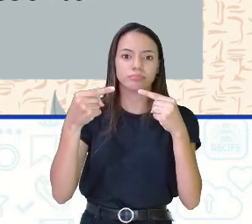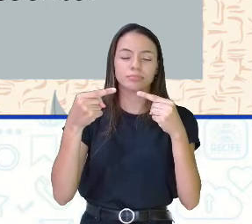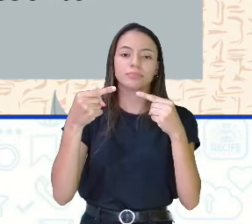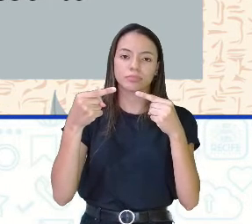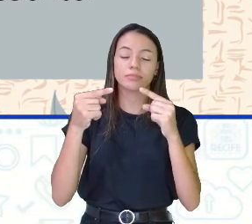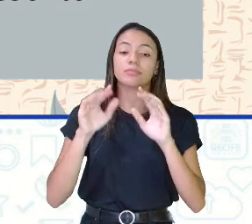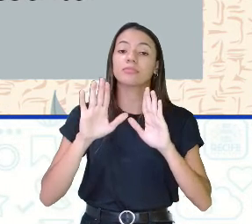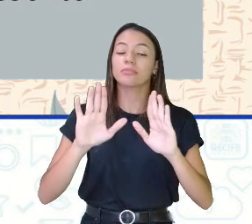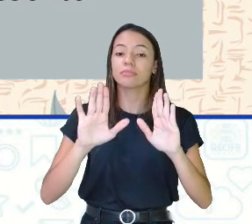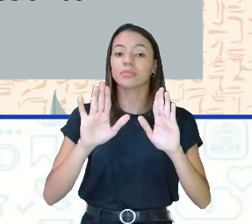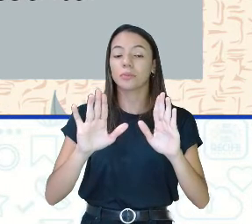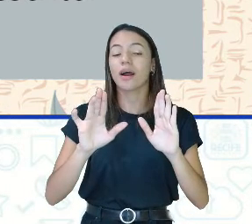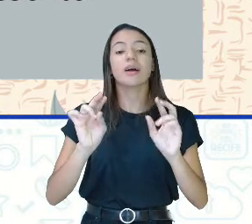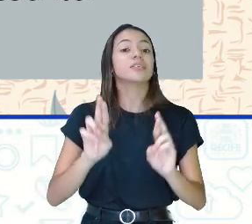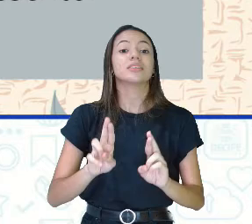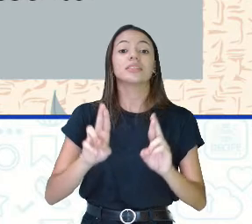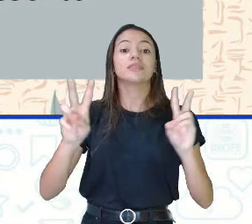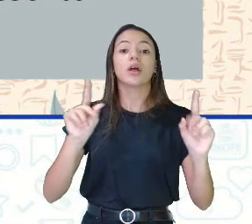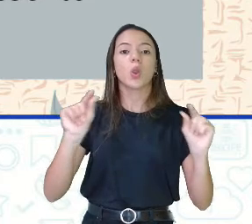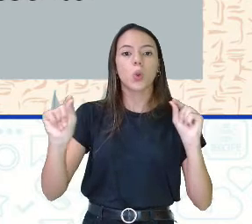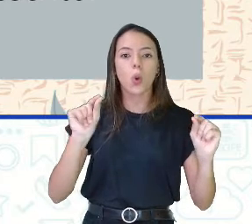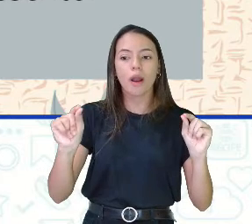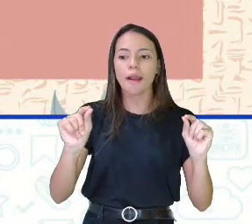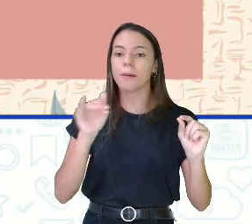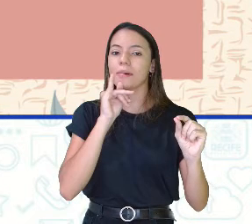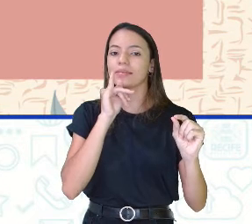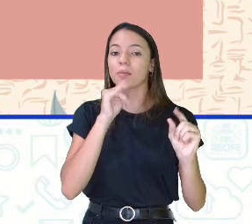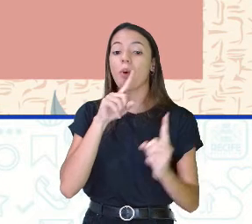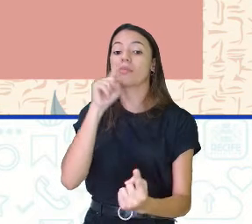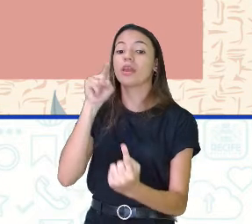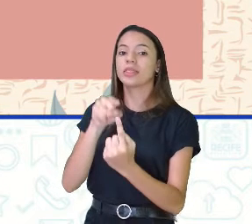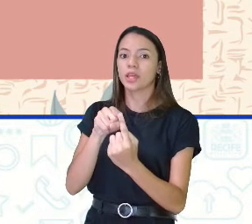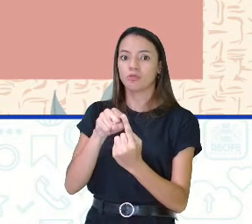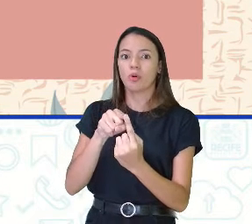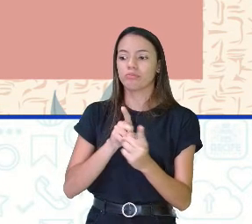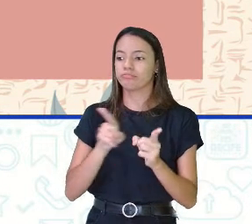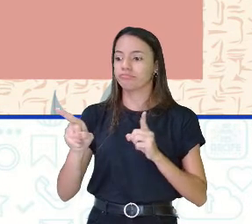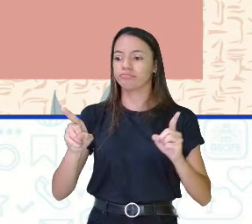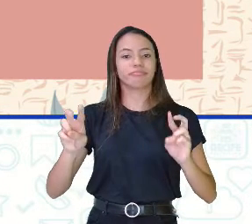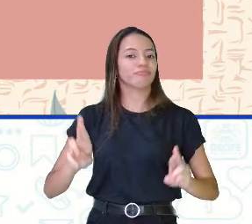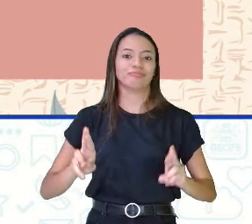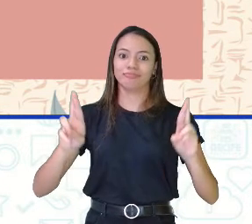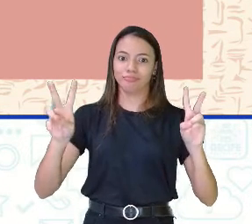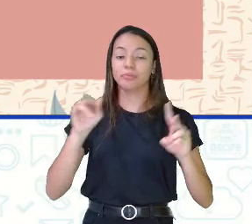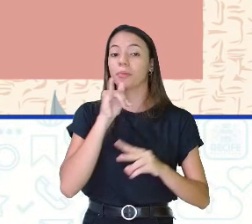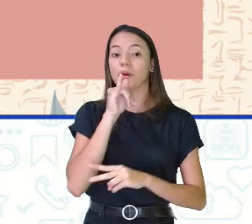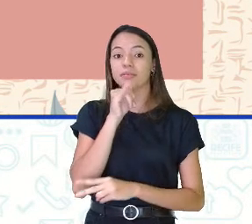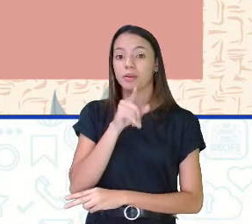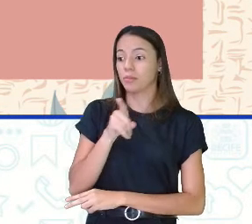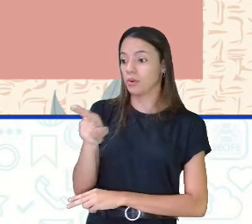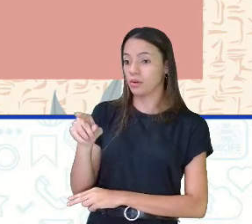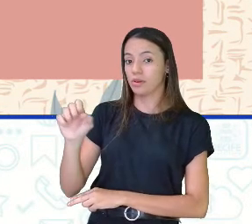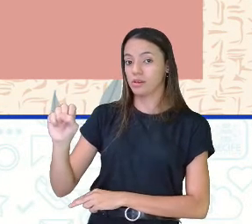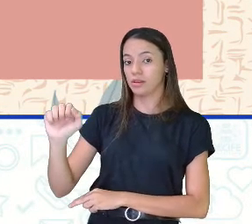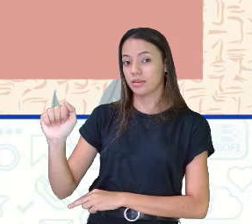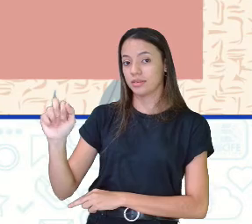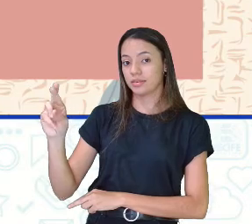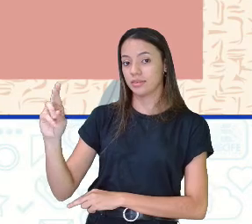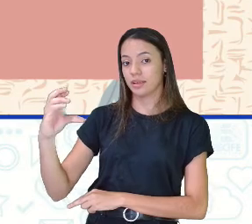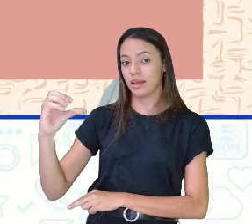diferem na intenção estabelecida pelo escritor. O sarcasmo é um recurso